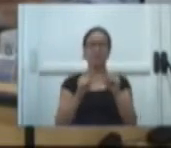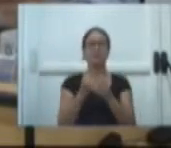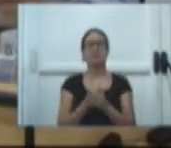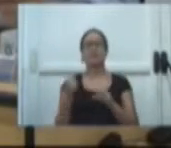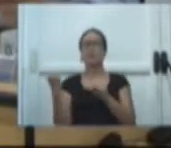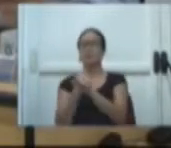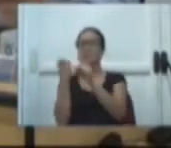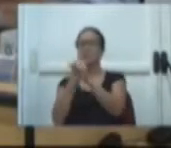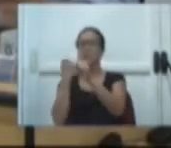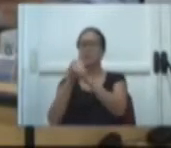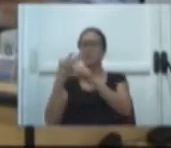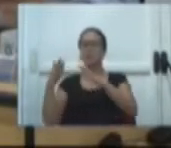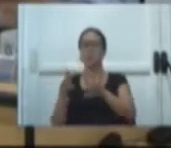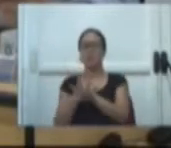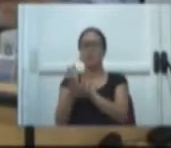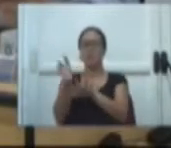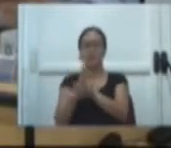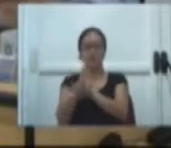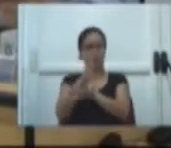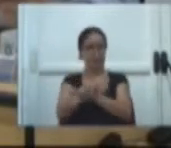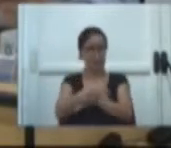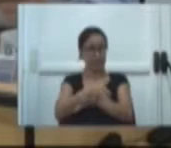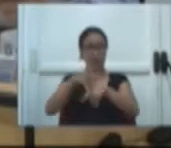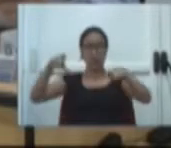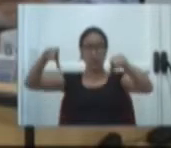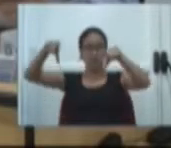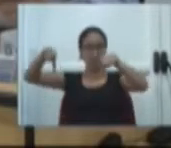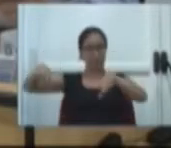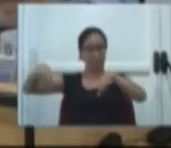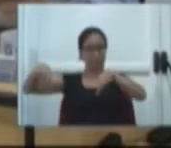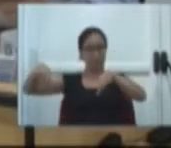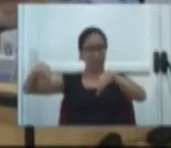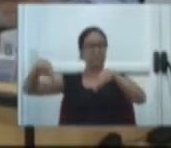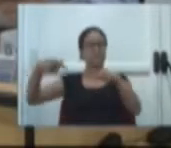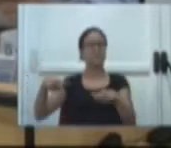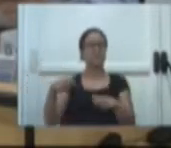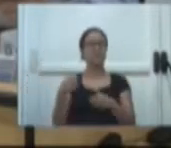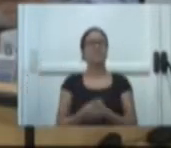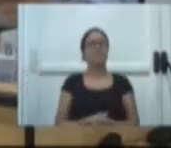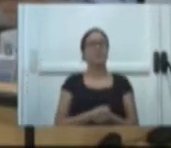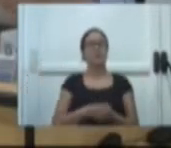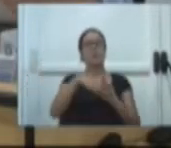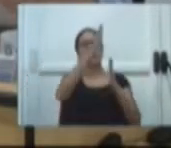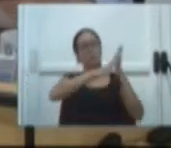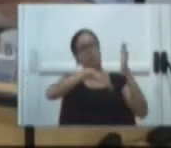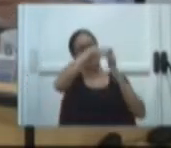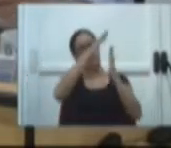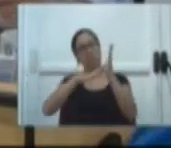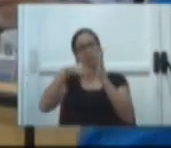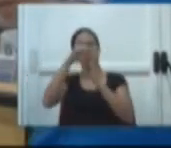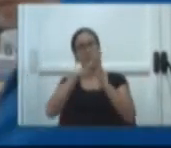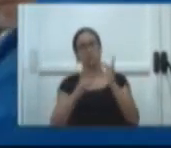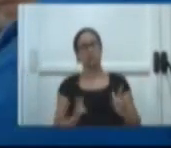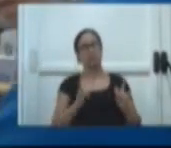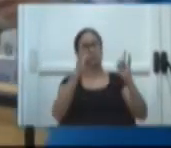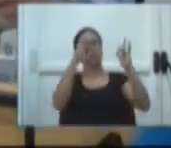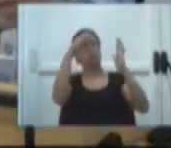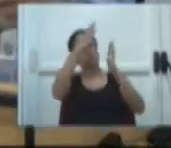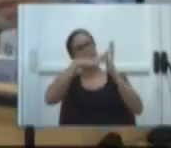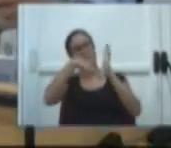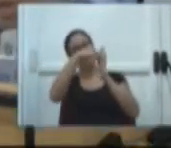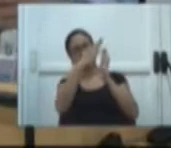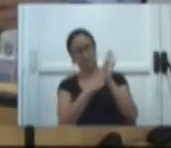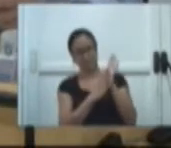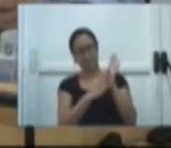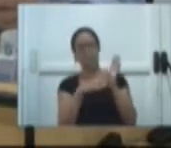futebol existente no local. Pintura externa do prédio devido às pichações existentes. Justificativa. Não